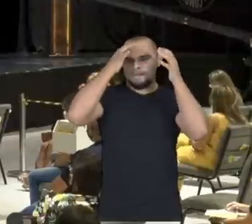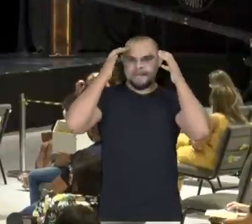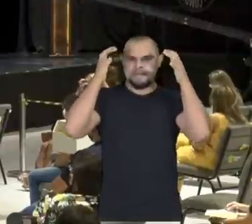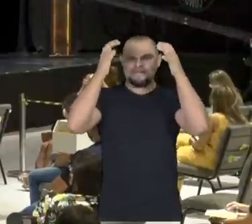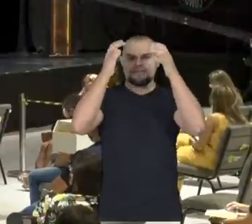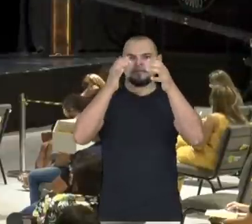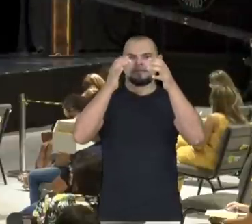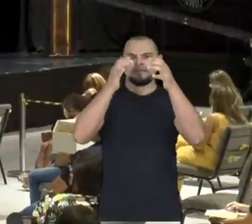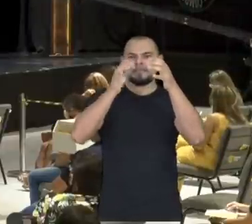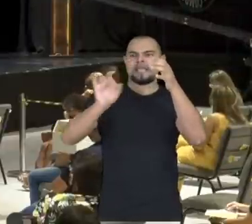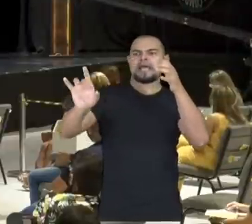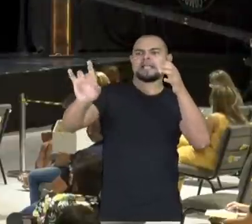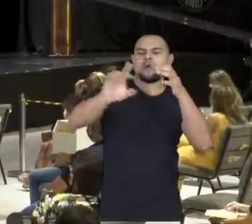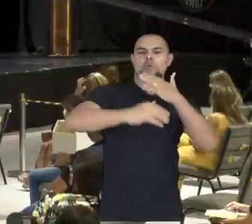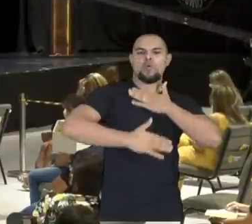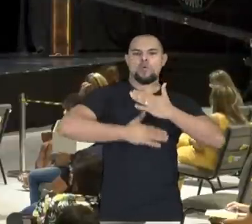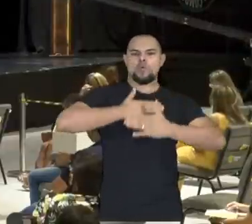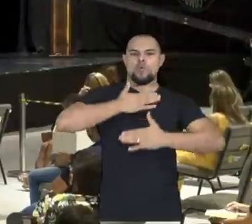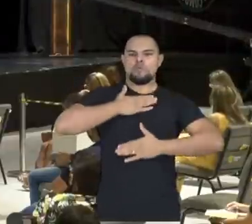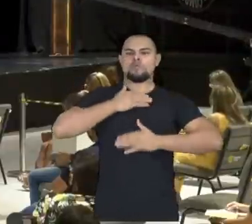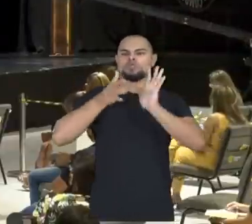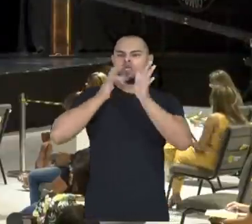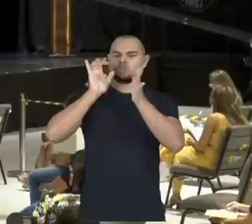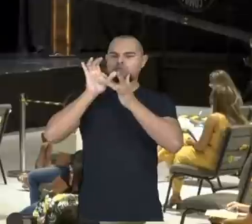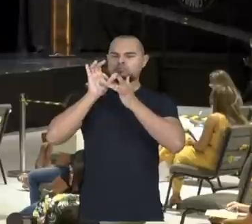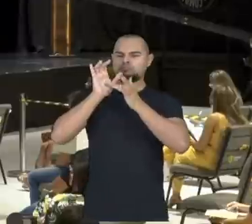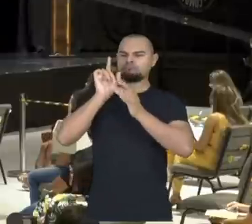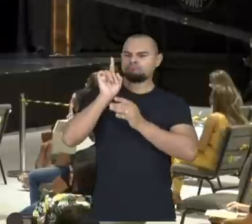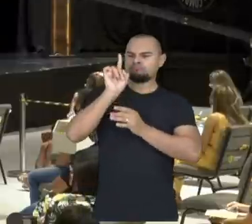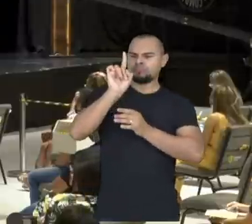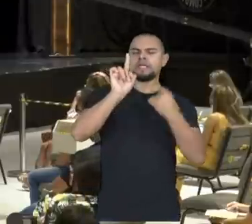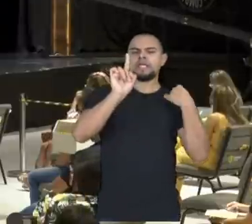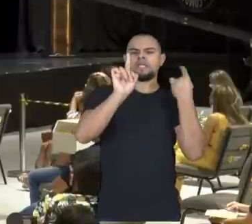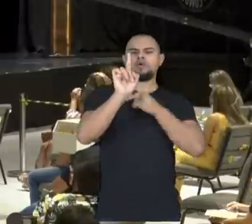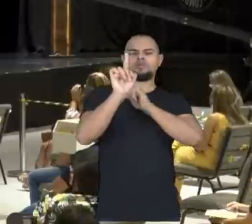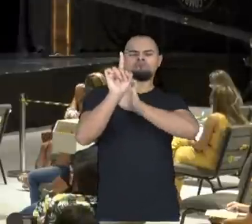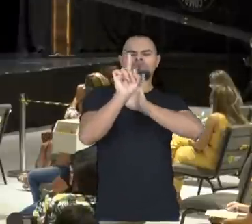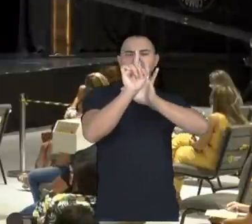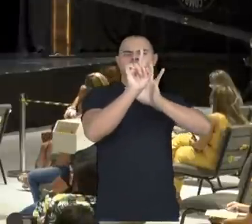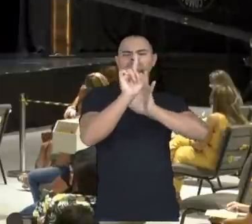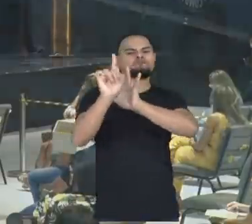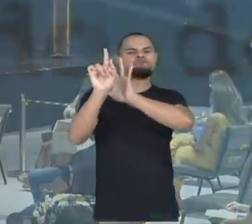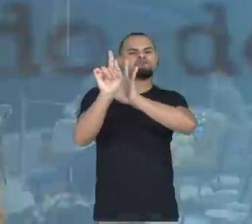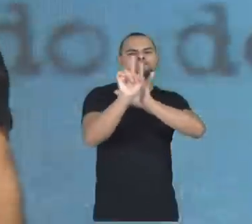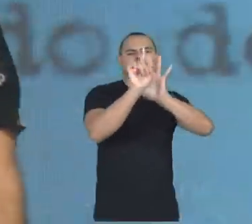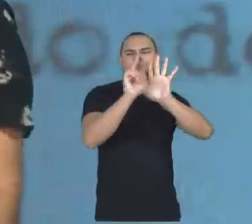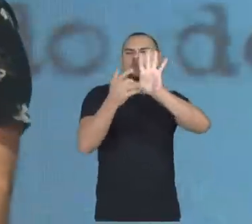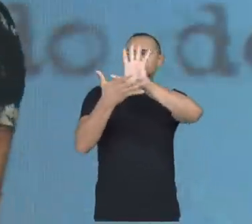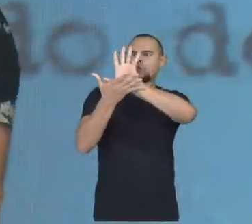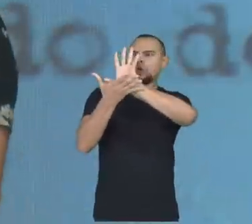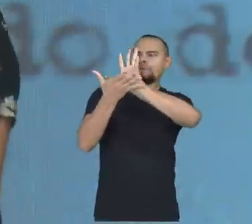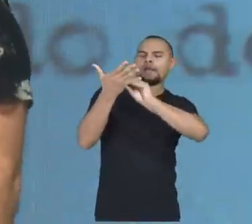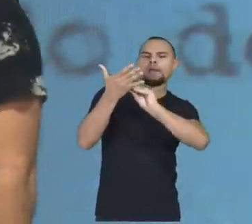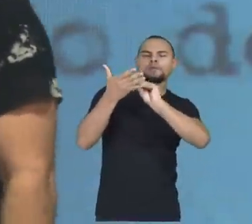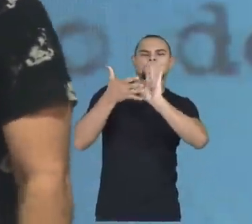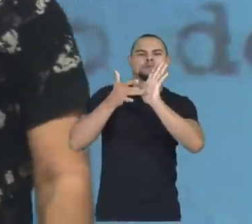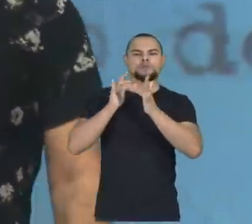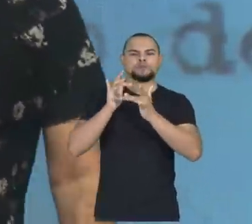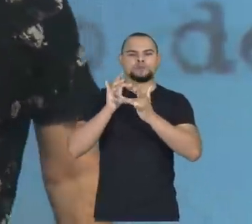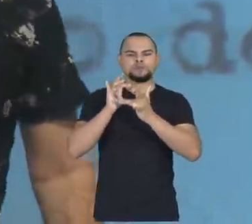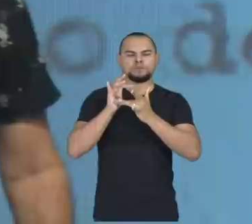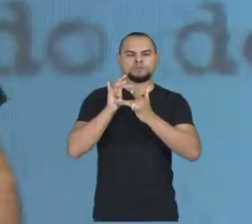Ele vai e nós seguimos. Ele faz e nós aprendemos e fazemos.